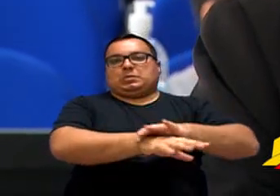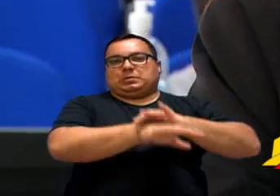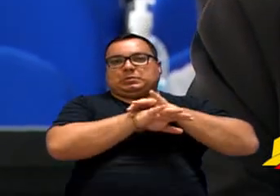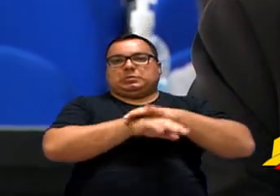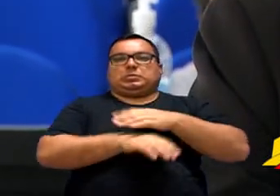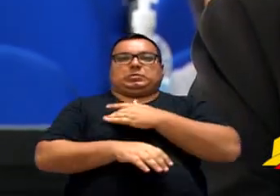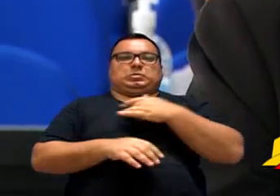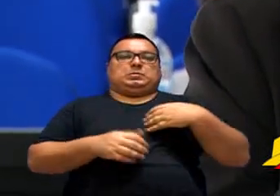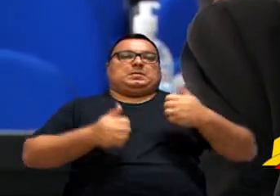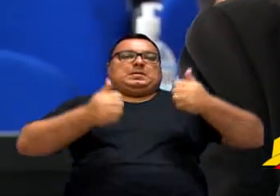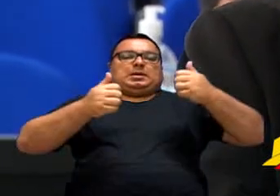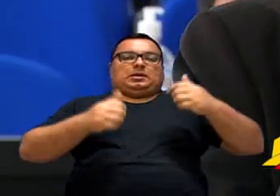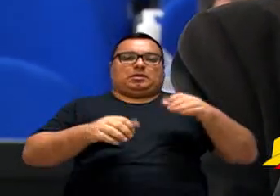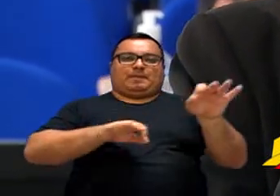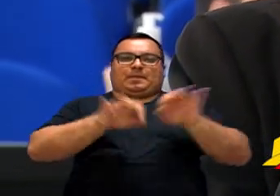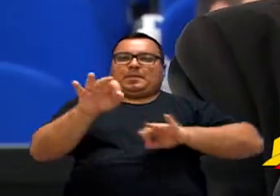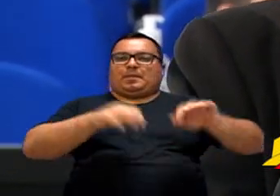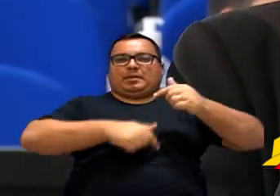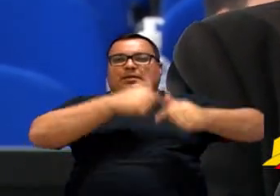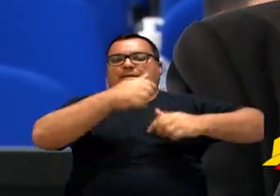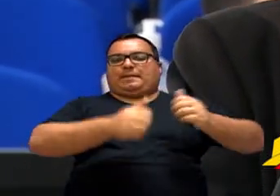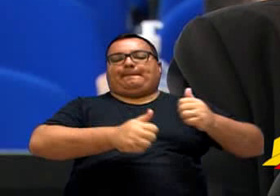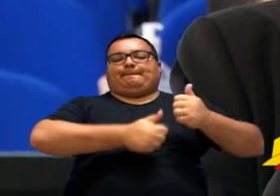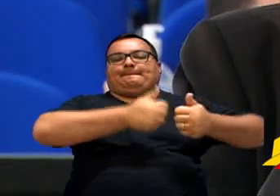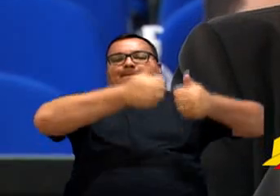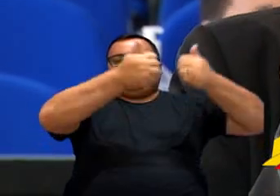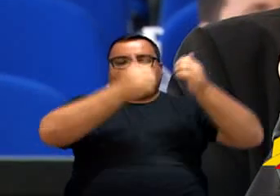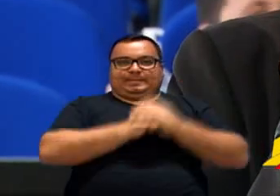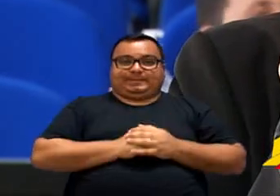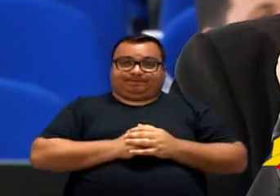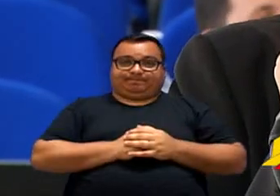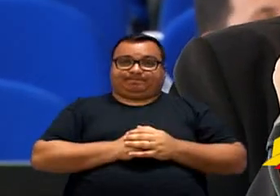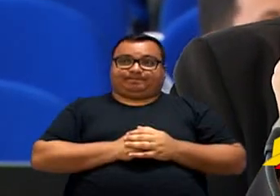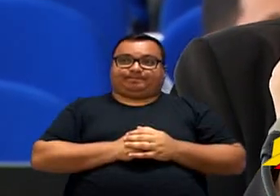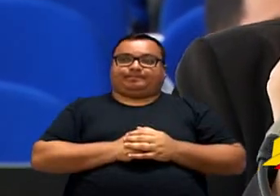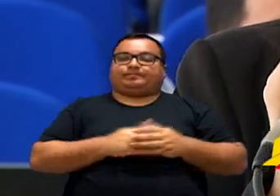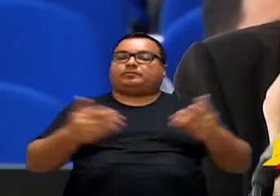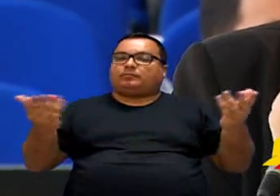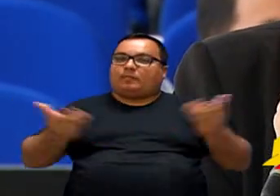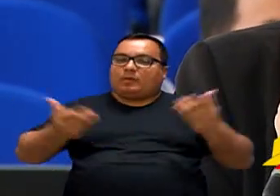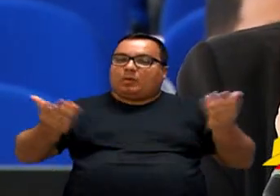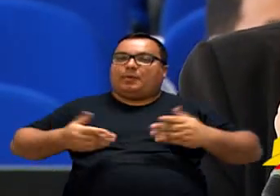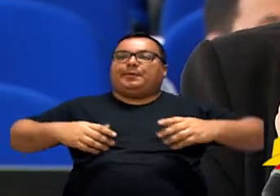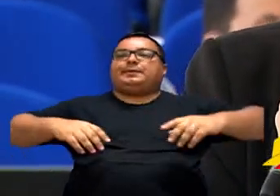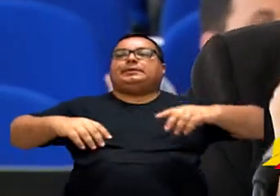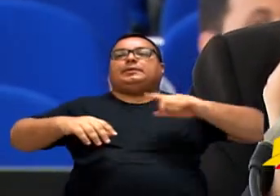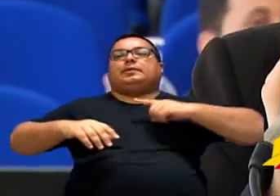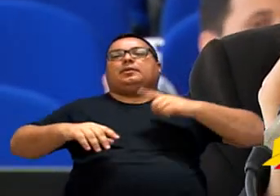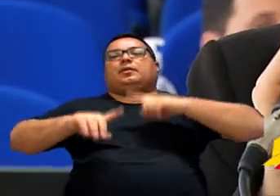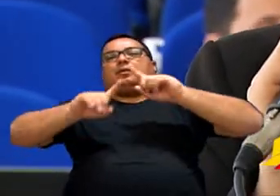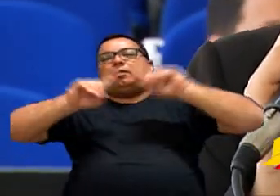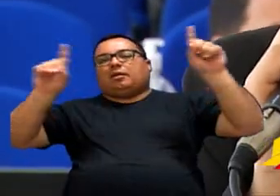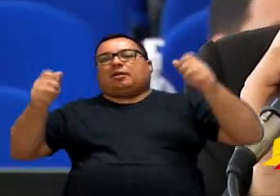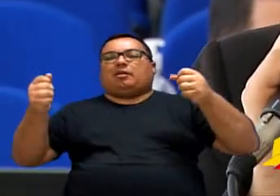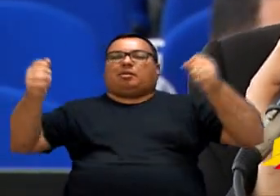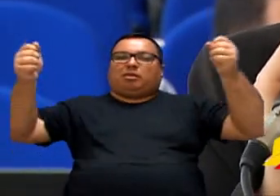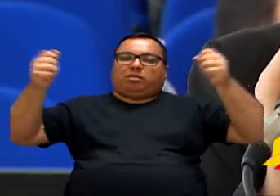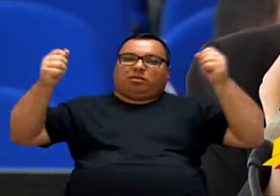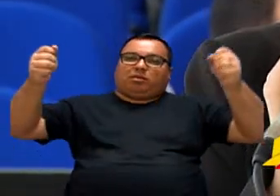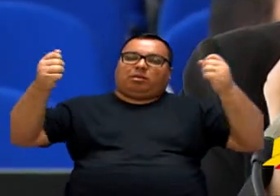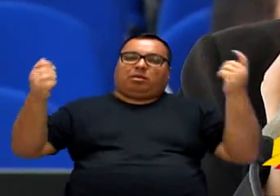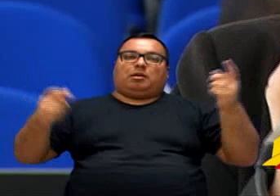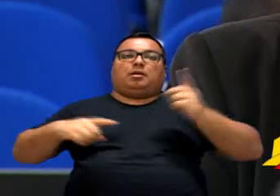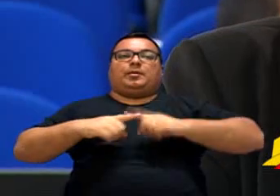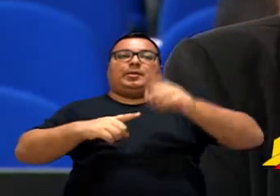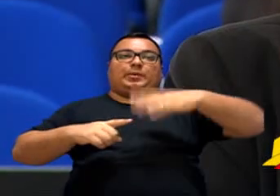vem enfrentando muitas greves, risco de perder seus trabalhos, porque também há uma